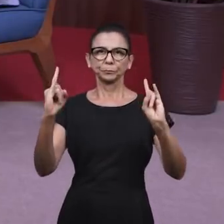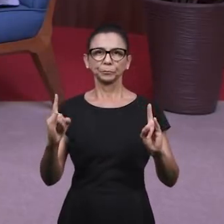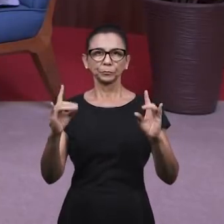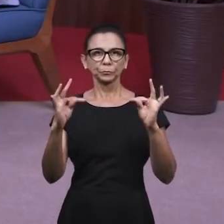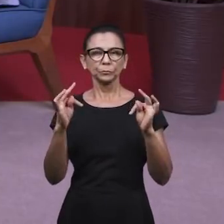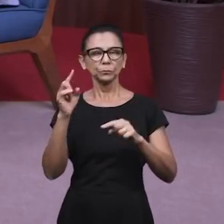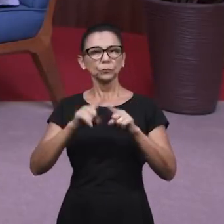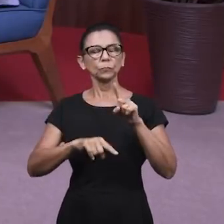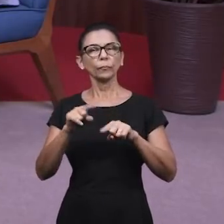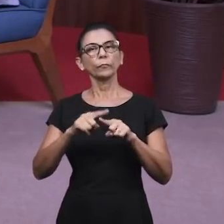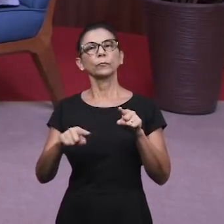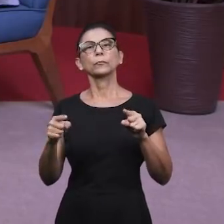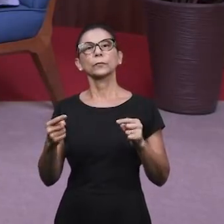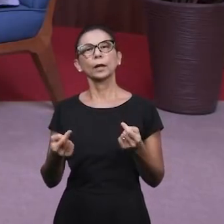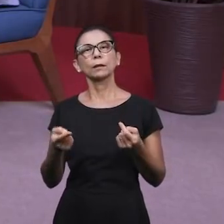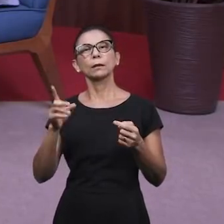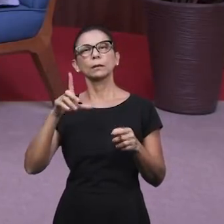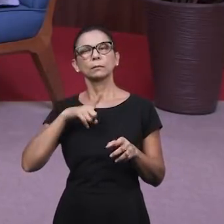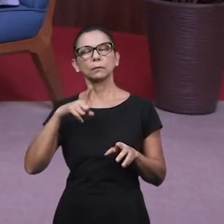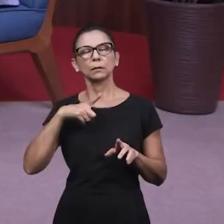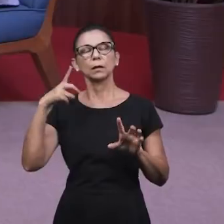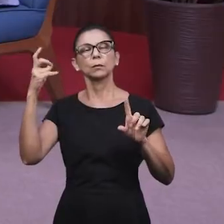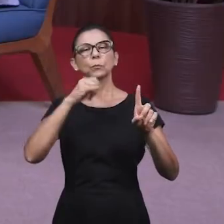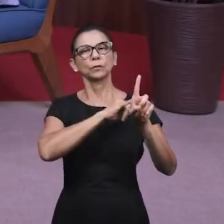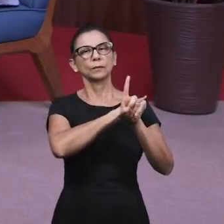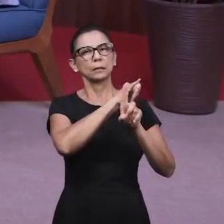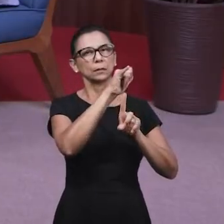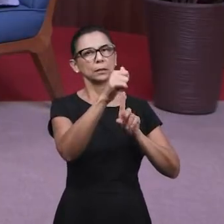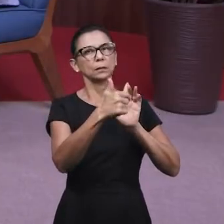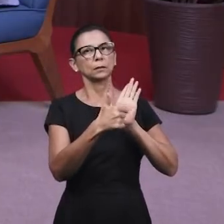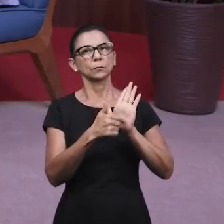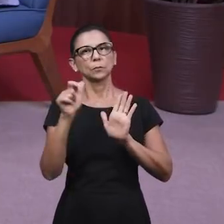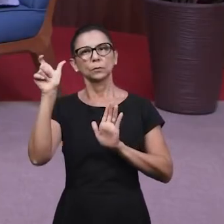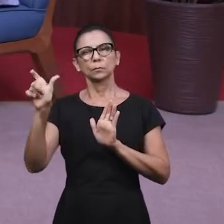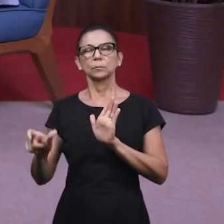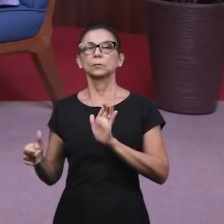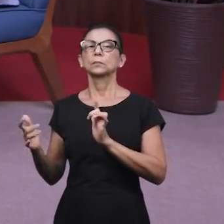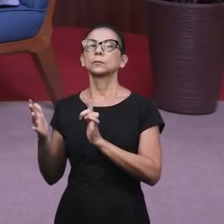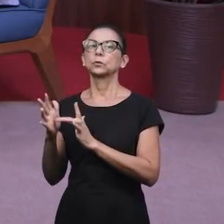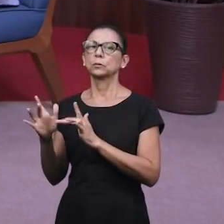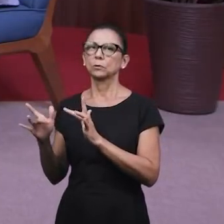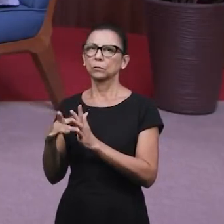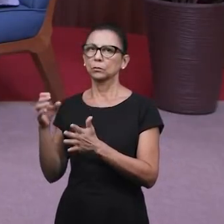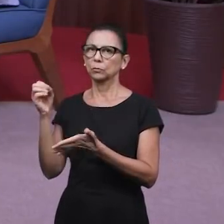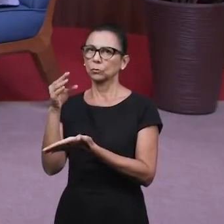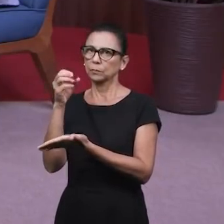elementos têm um conteúdo profético, apontam para a figura do Senhor Jesus.